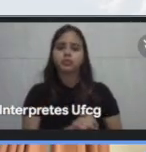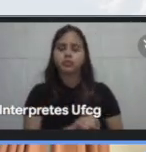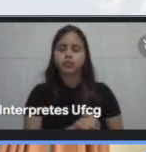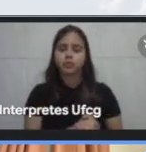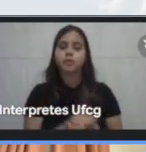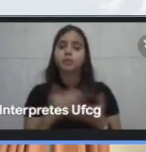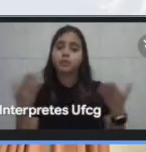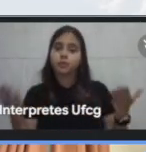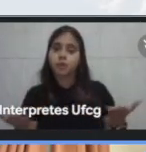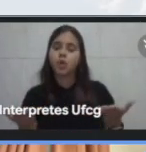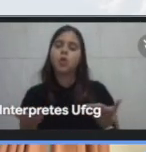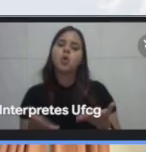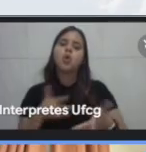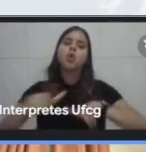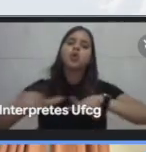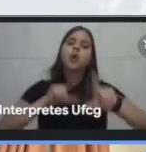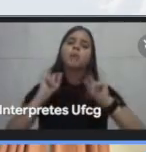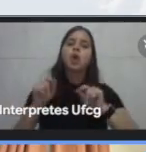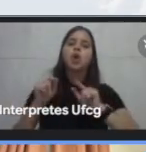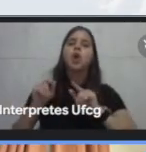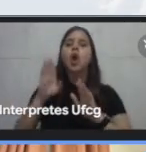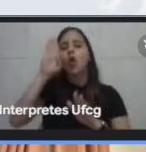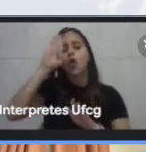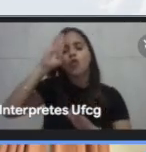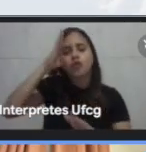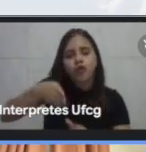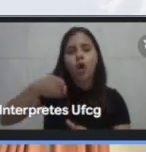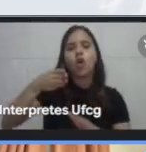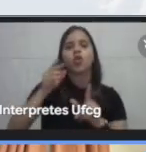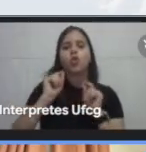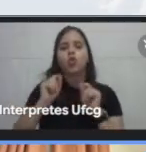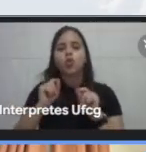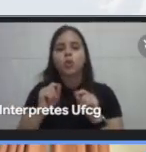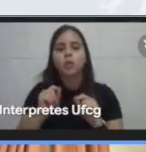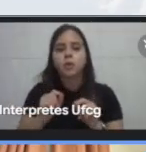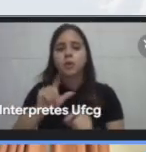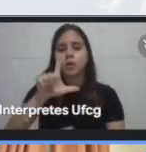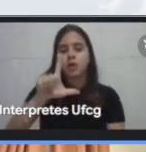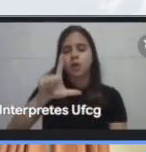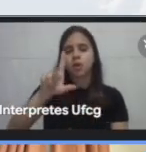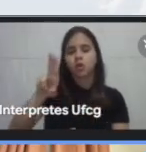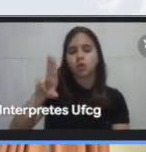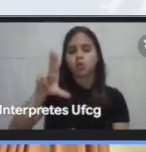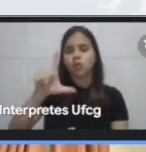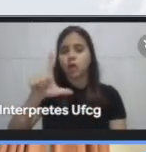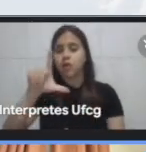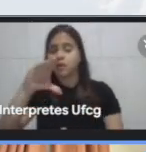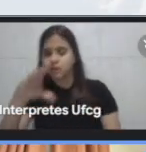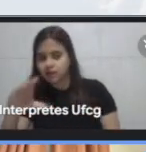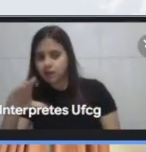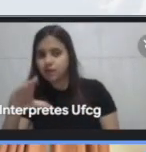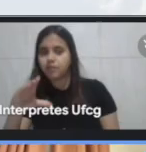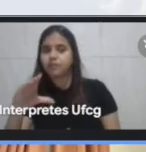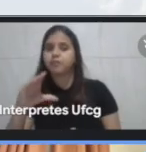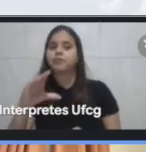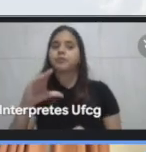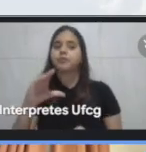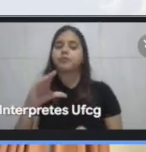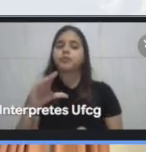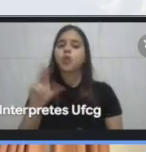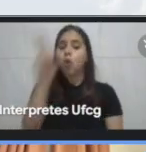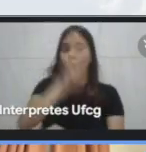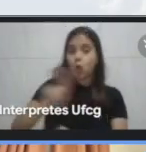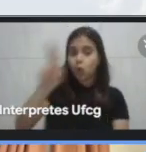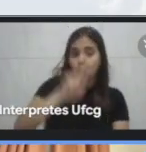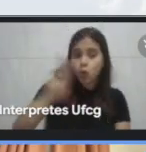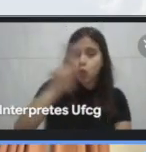eu trabalho mais diretamente com a parte de uso e cobertura da terra, que é esse termozinho aí, ali, ULC, que vem de Land Use, Land Cover, uso e cobertura da